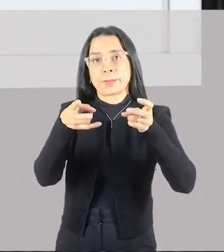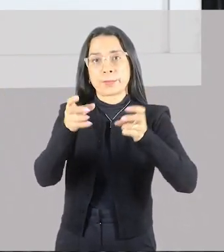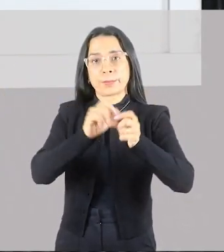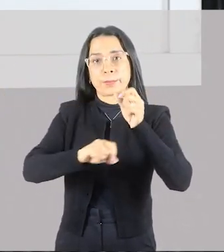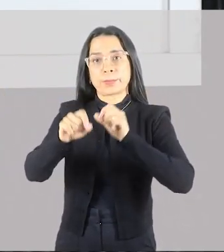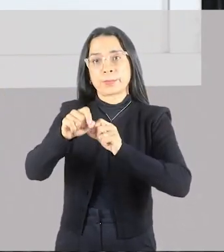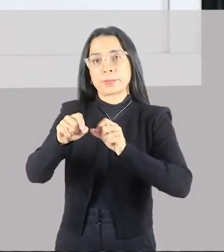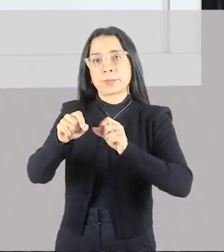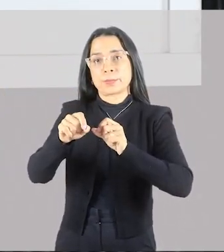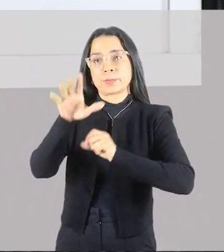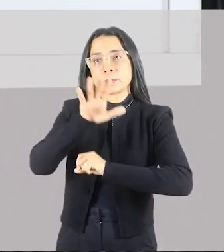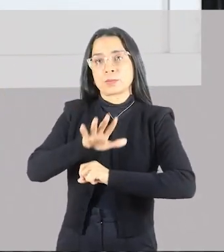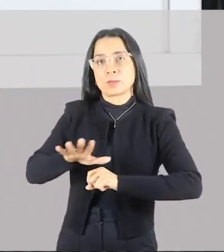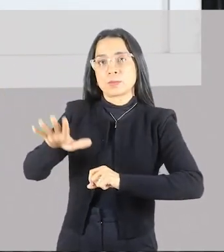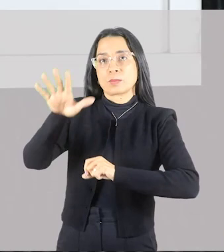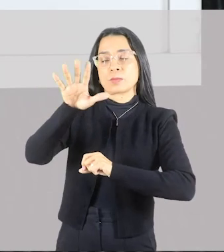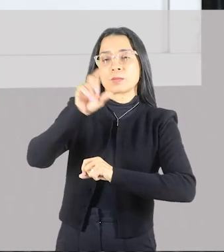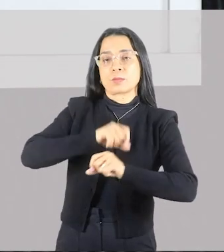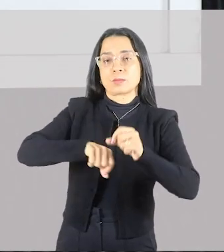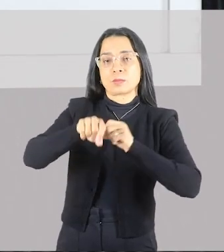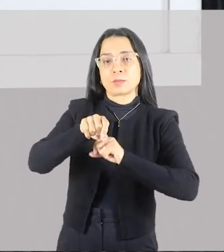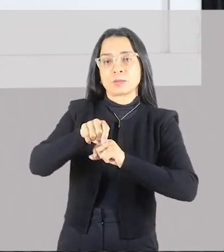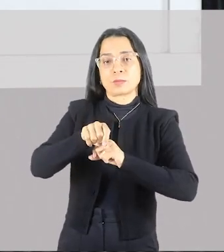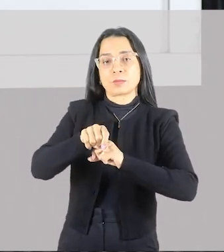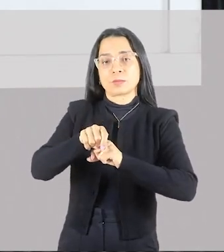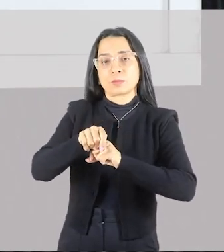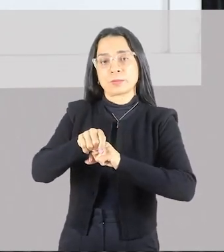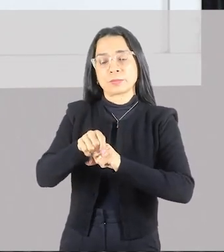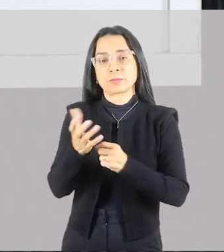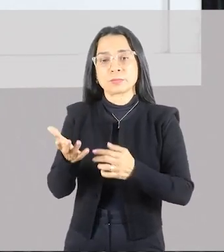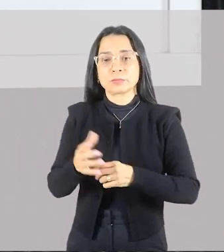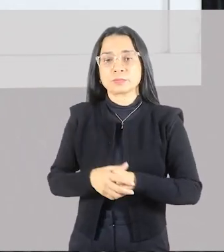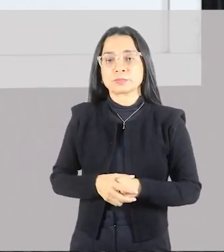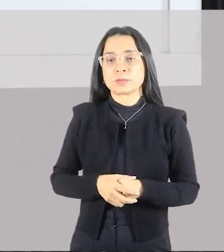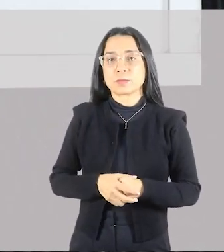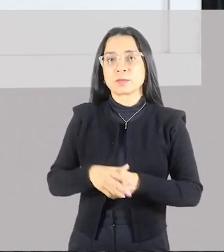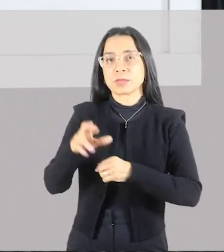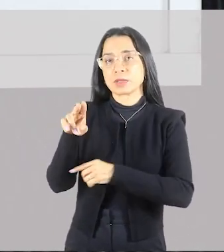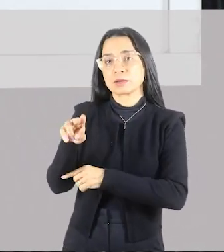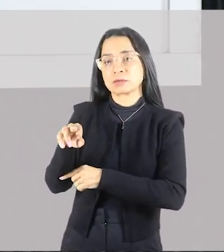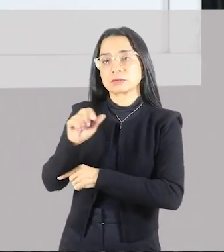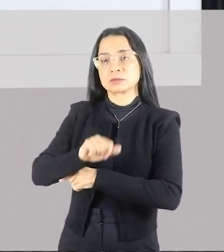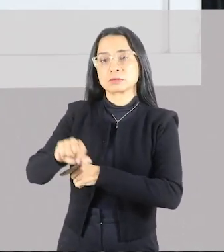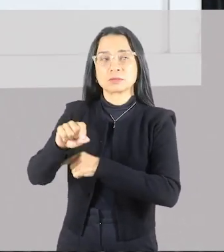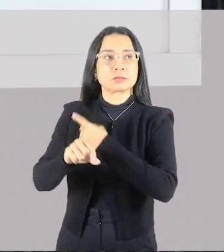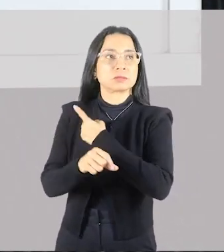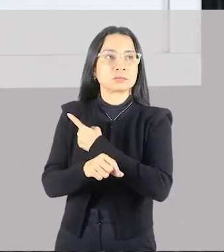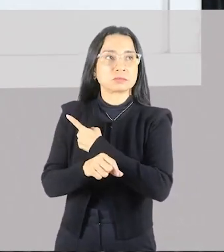área destinada ao papel de parede, de APP, vai ser igual à área